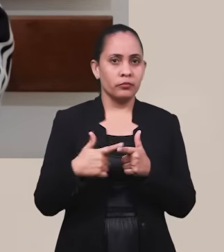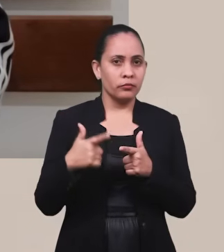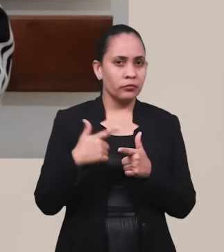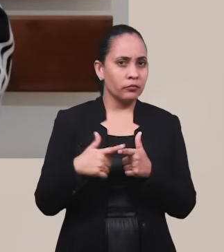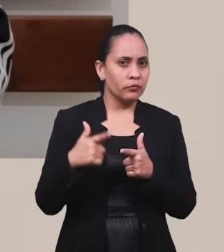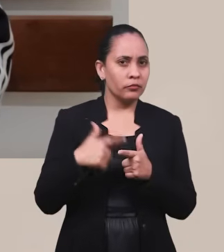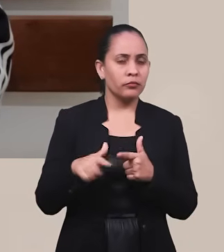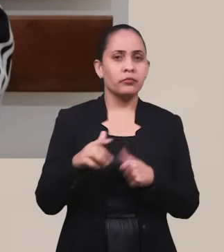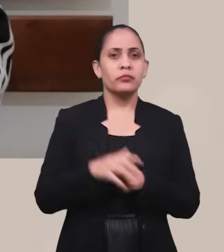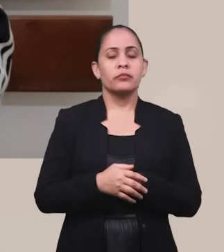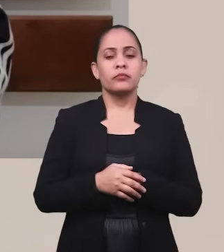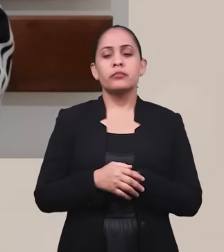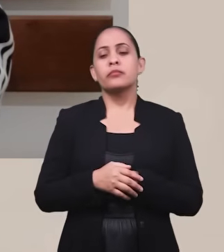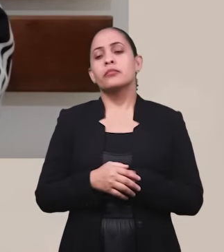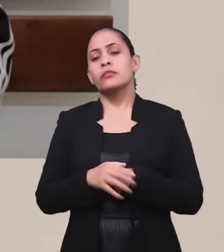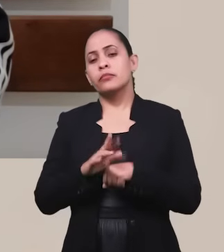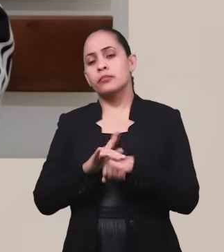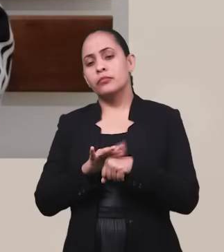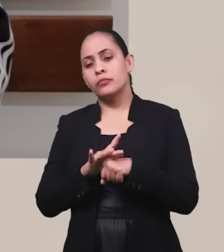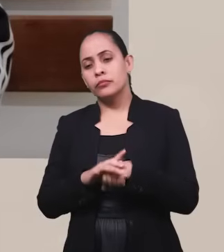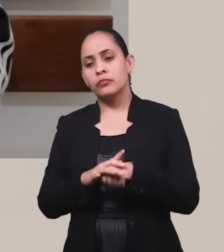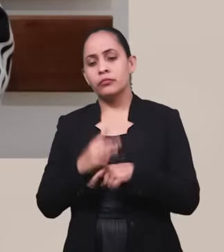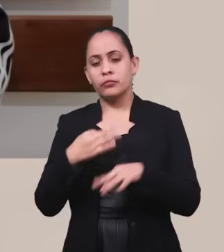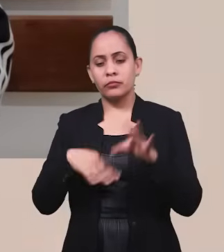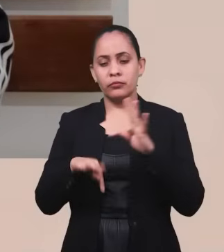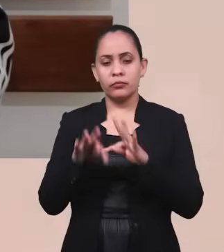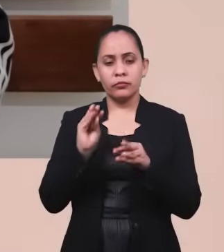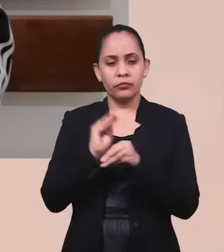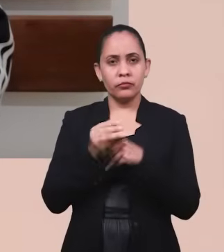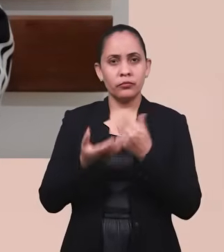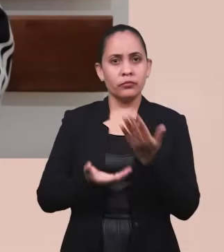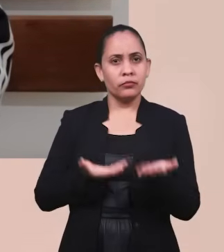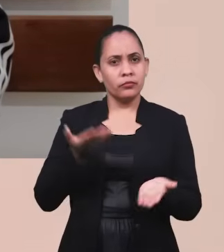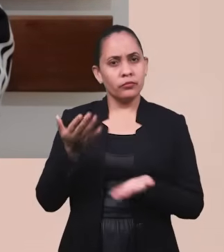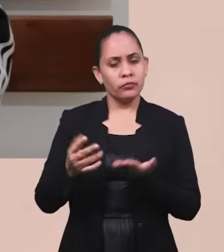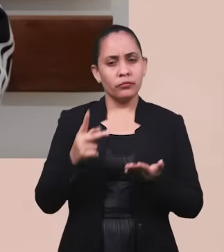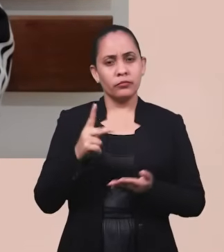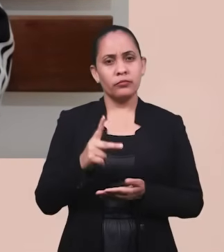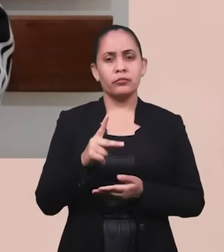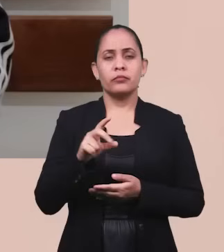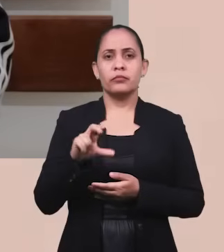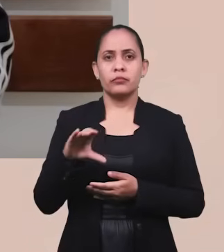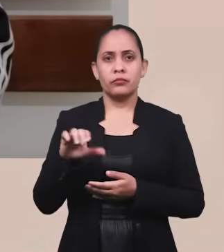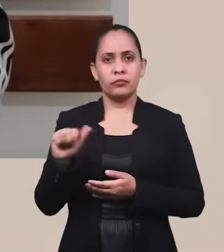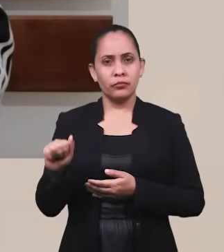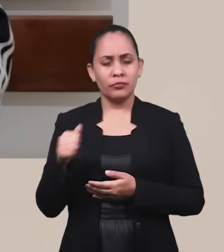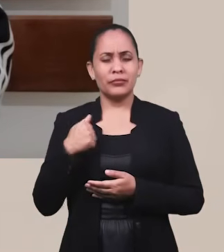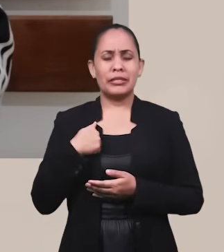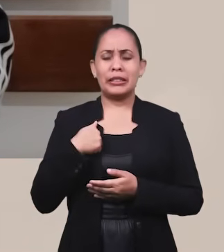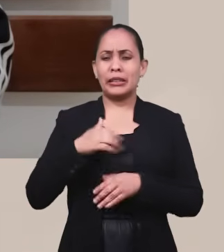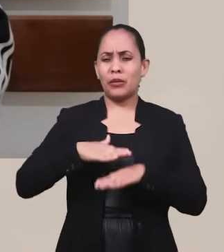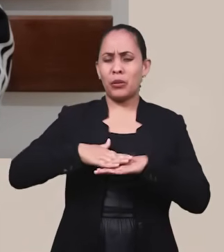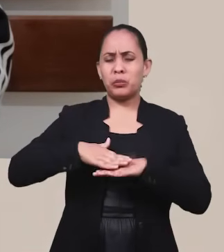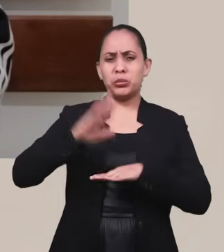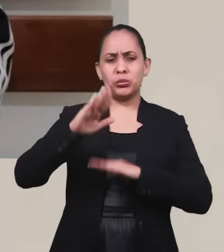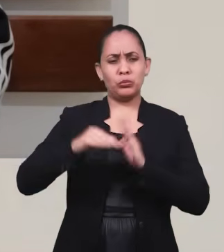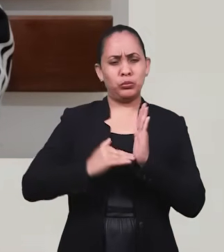Ele começou a fazer o tratamento. O PSA dele estava muito alto quando começou,